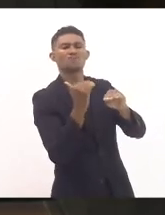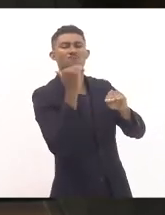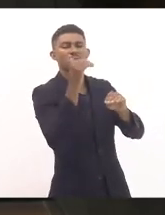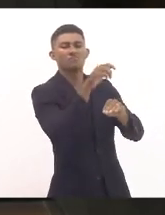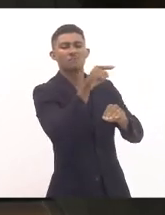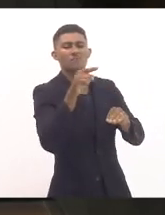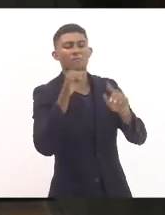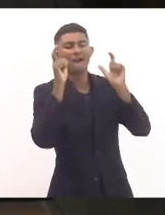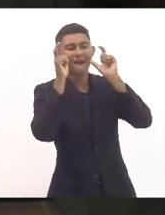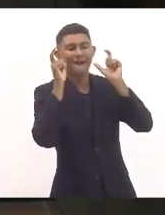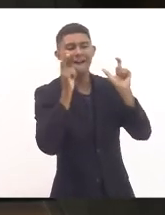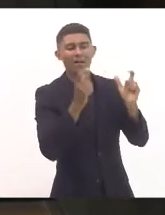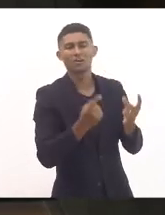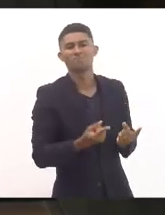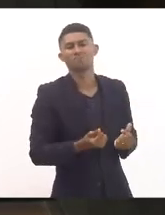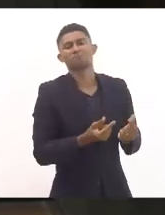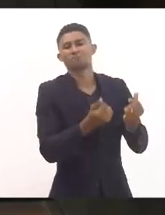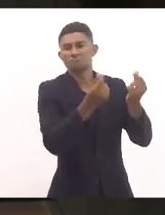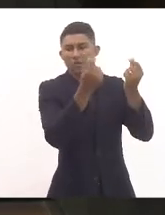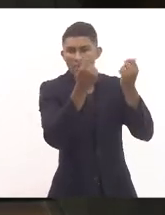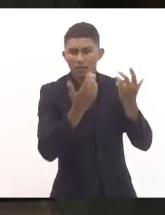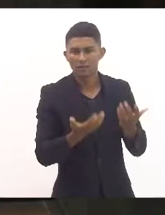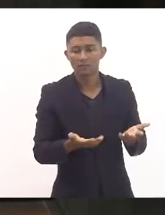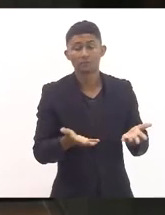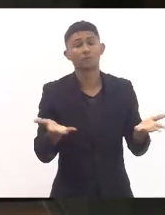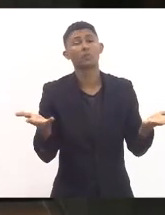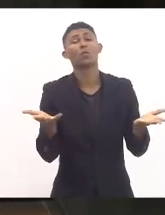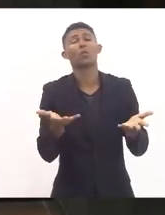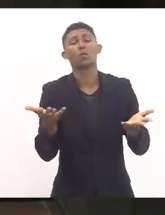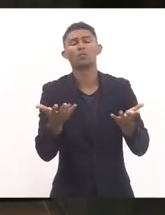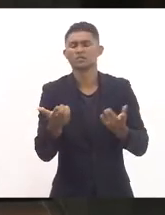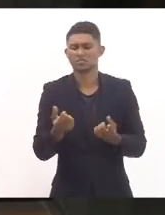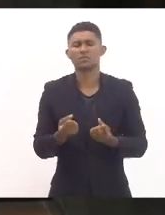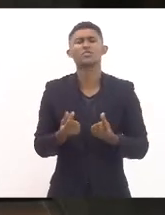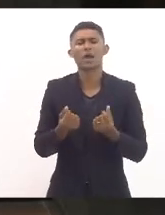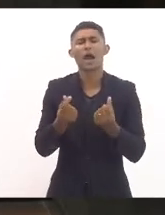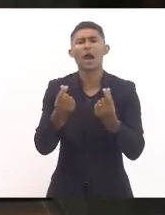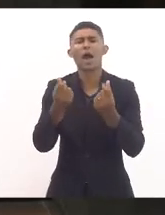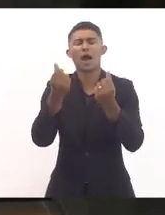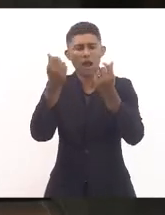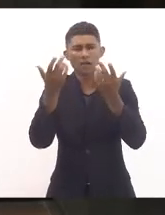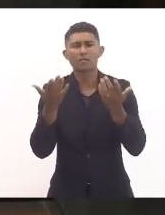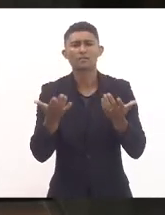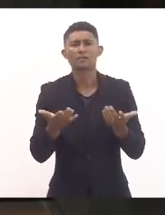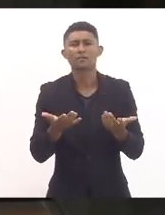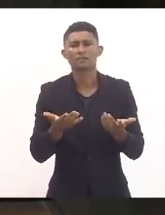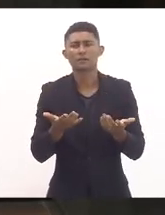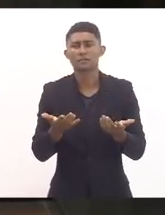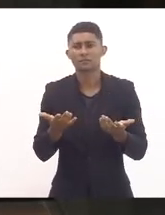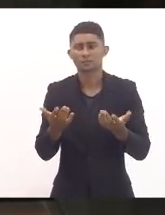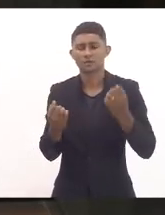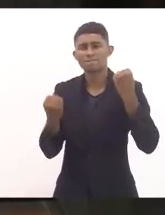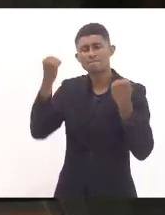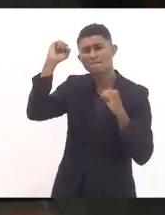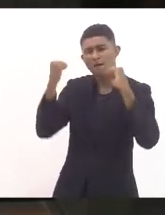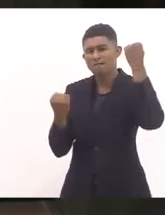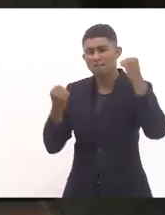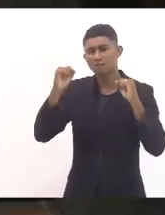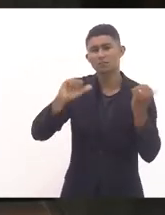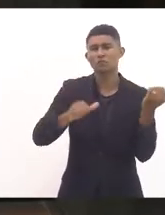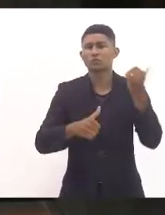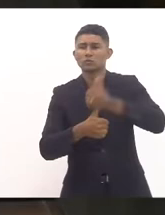capital industrial que hoje está sendo substituído nas indústrias pelo